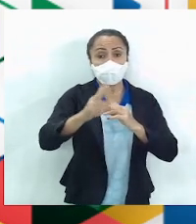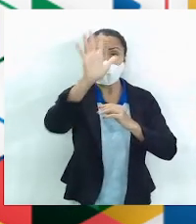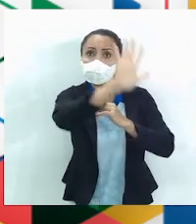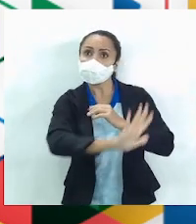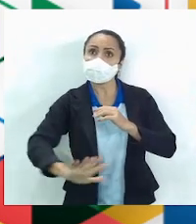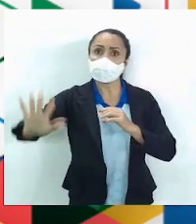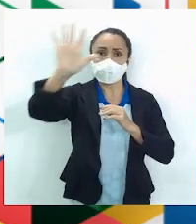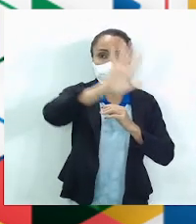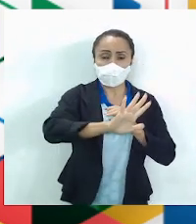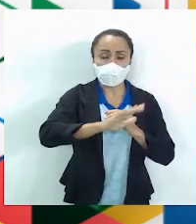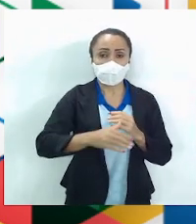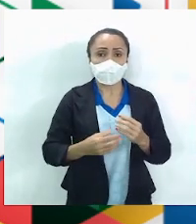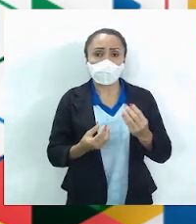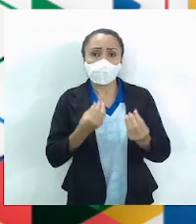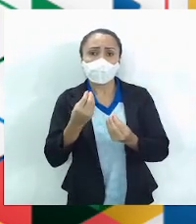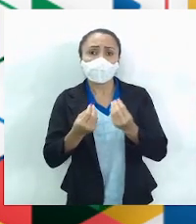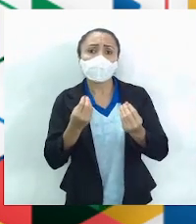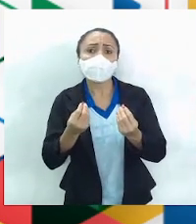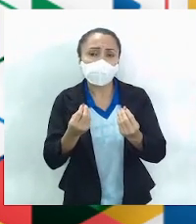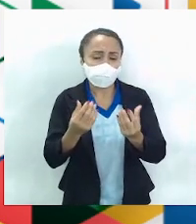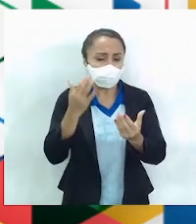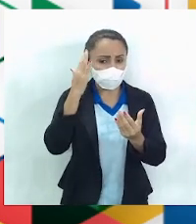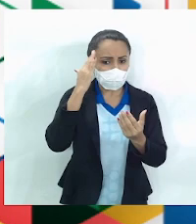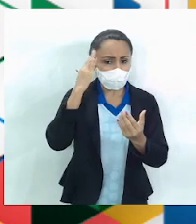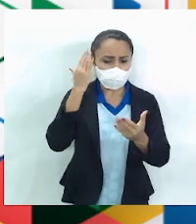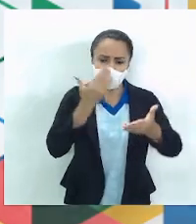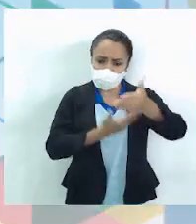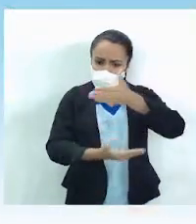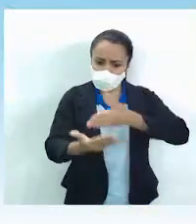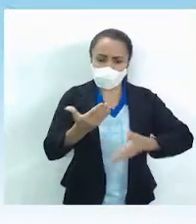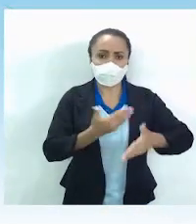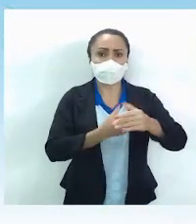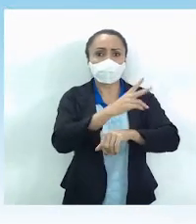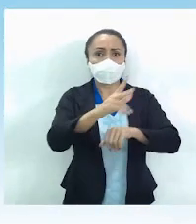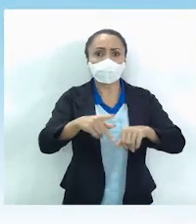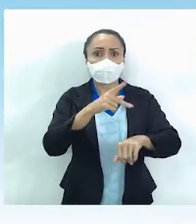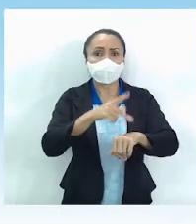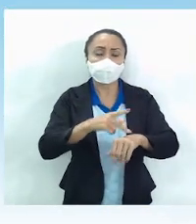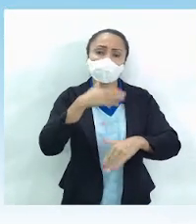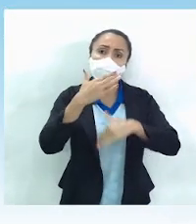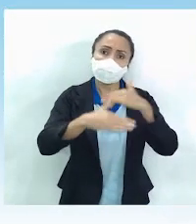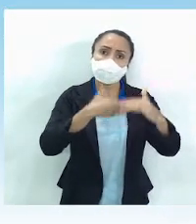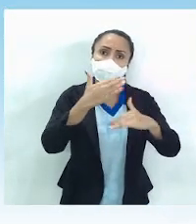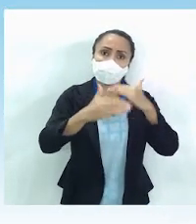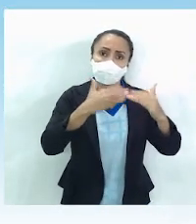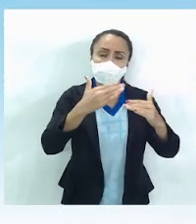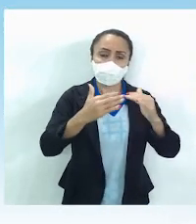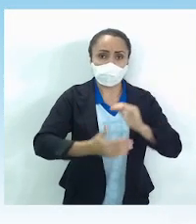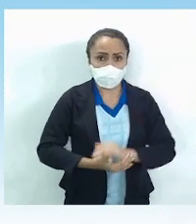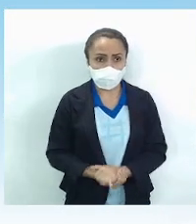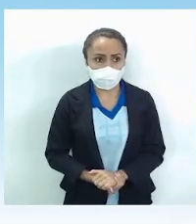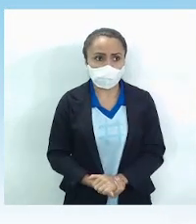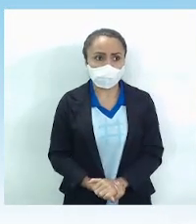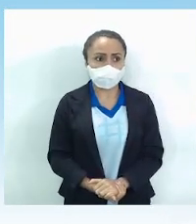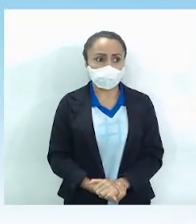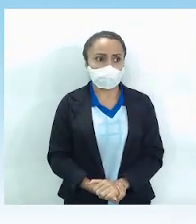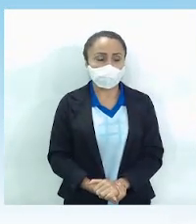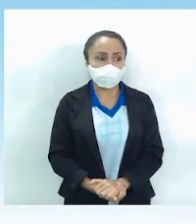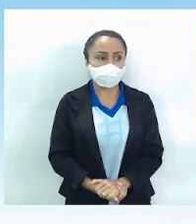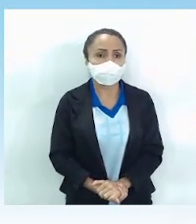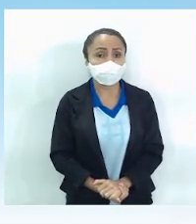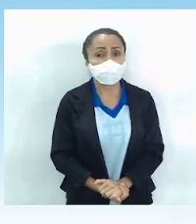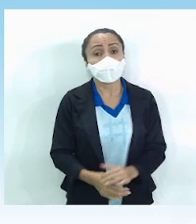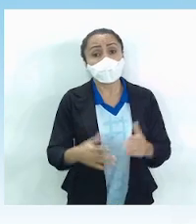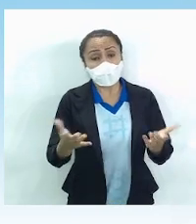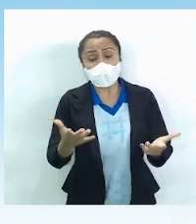nacional. Então, como é que se configura aí essa relação entre os países desenvolvidos e em desenvolvimento emergente, né?